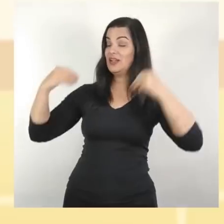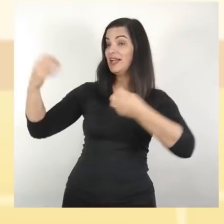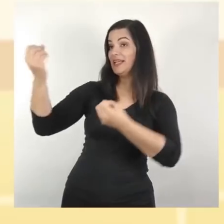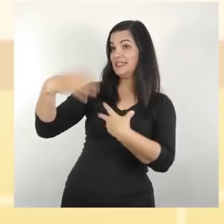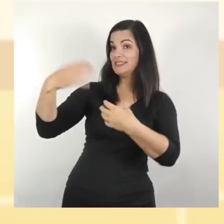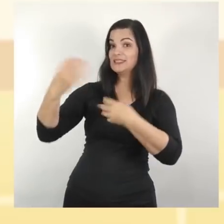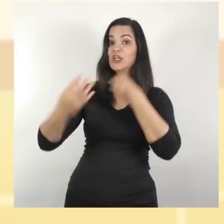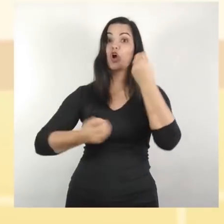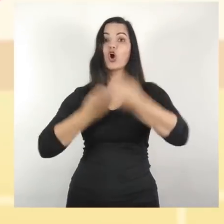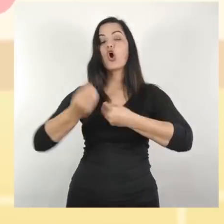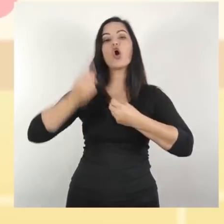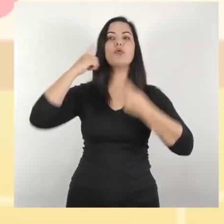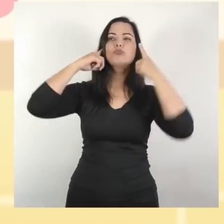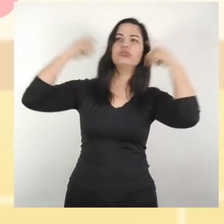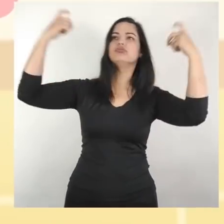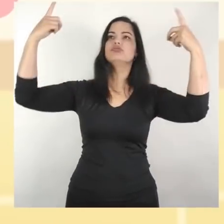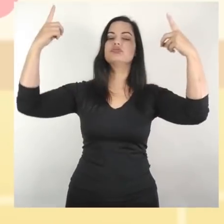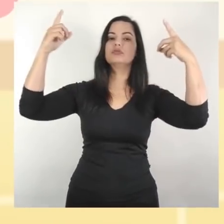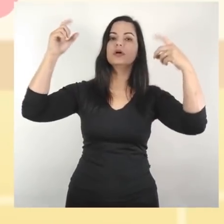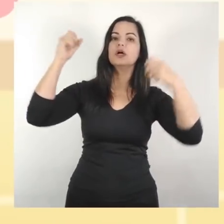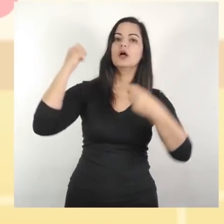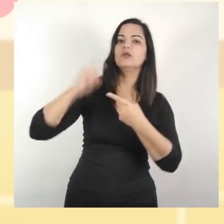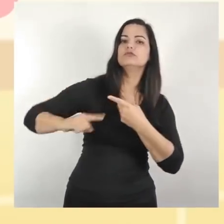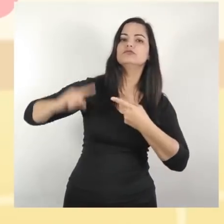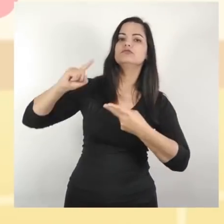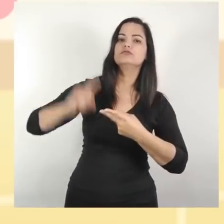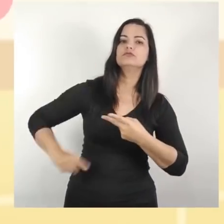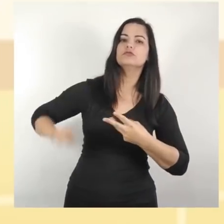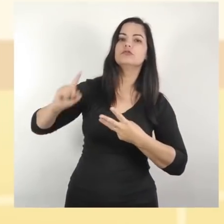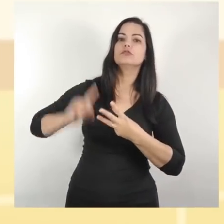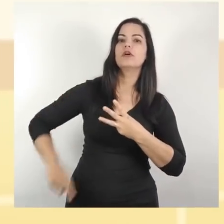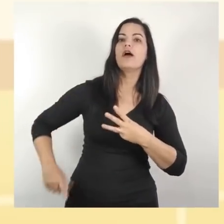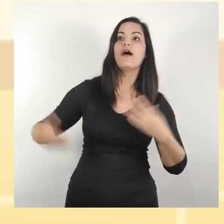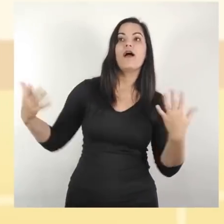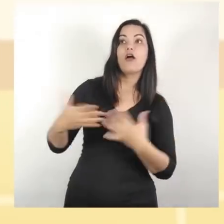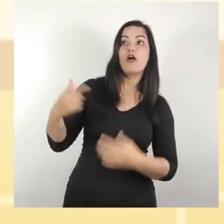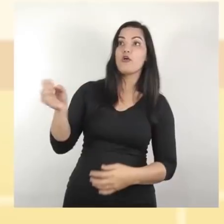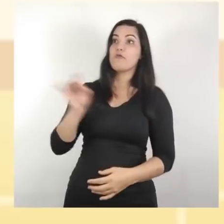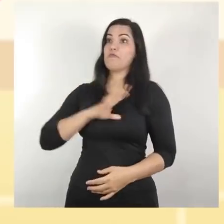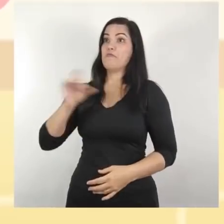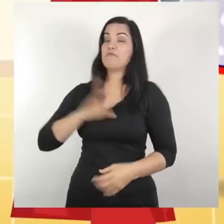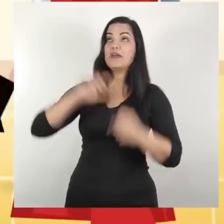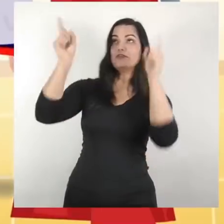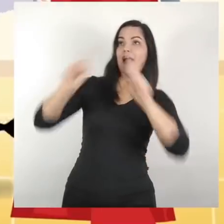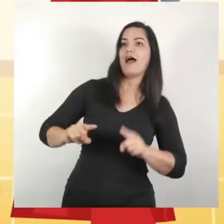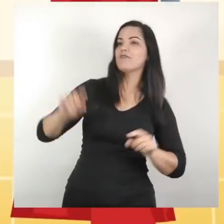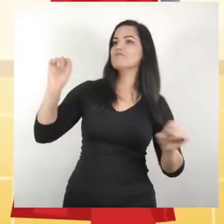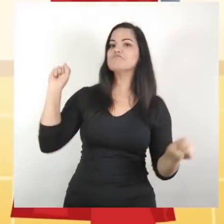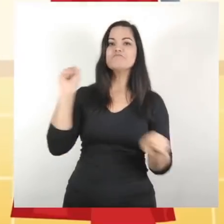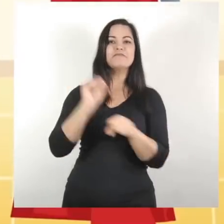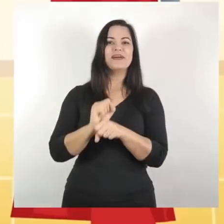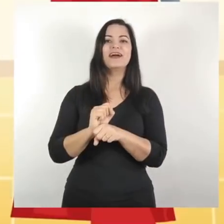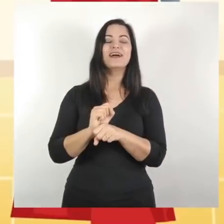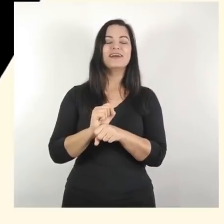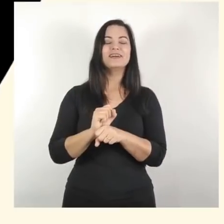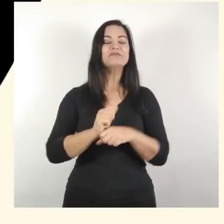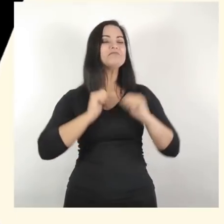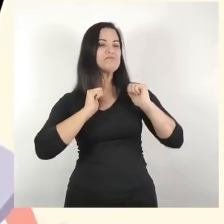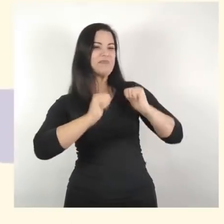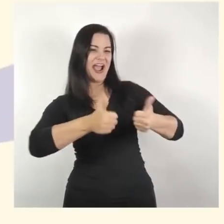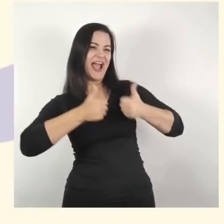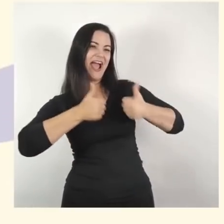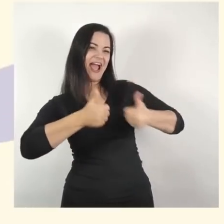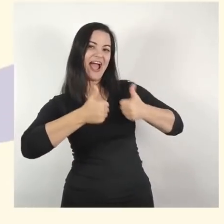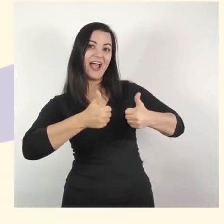A Luna me ensinou a contar trovões. E agora não tenho mais medo dos raios. Isso mesmo!